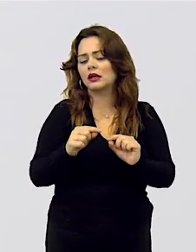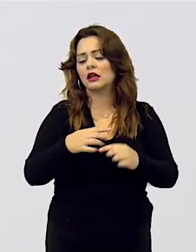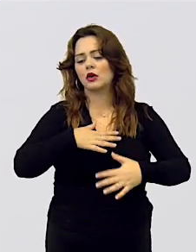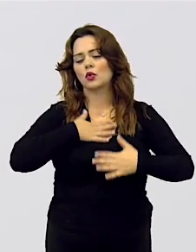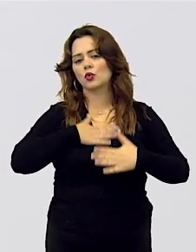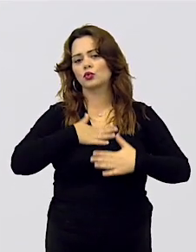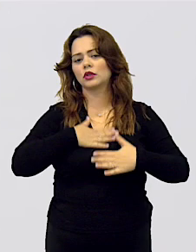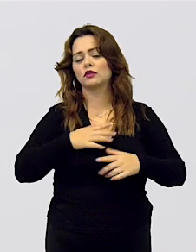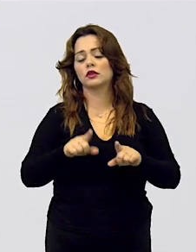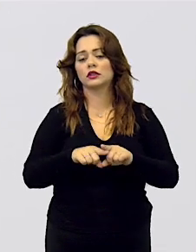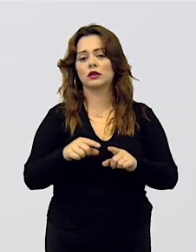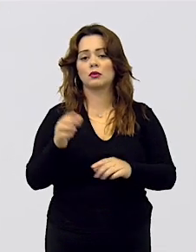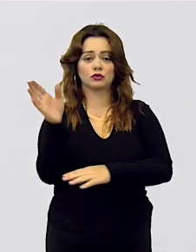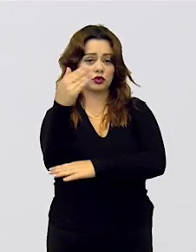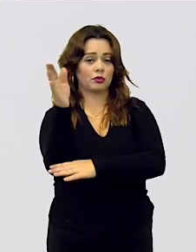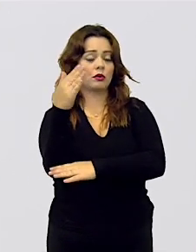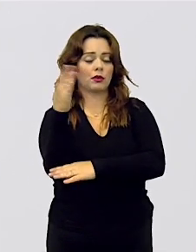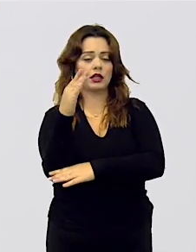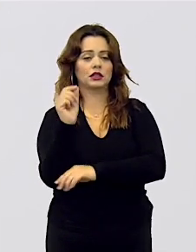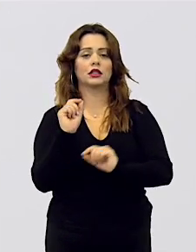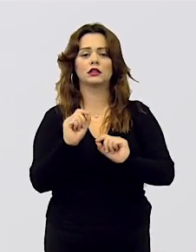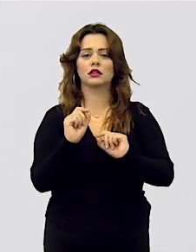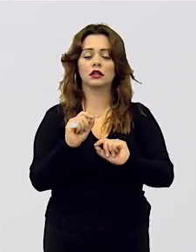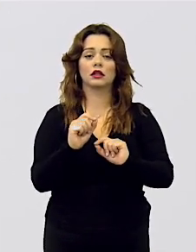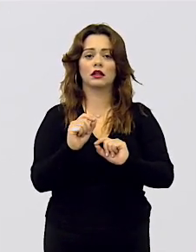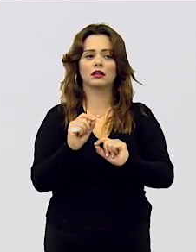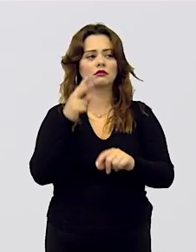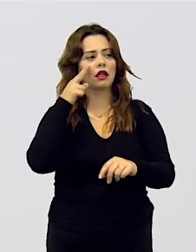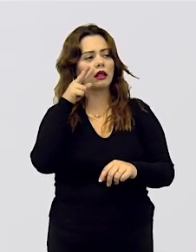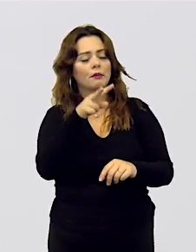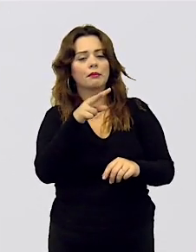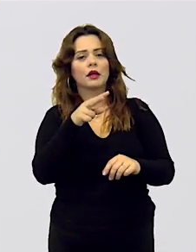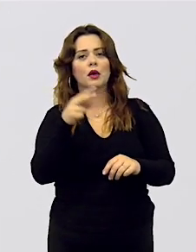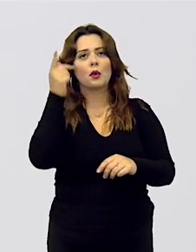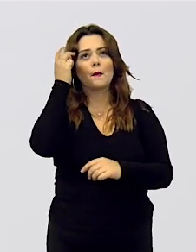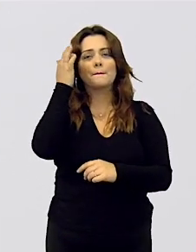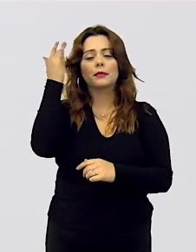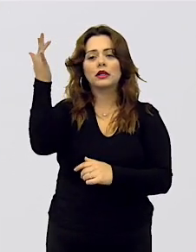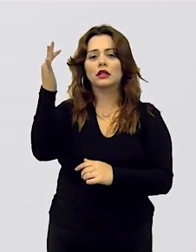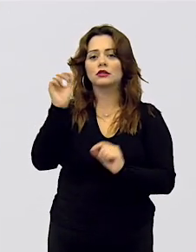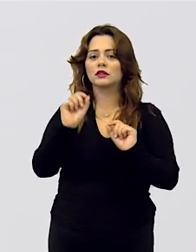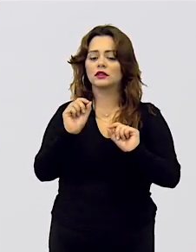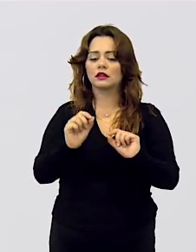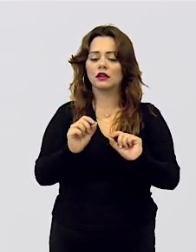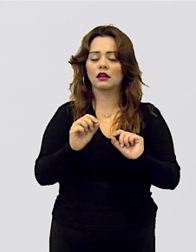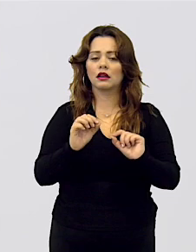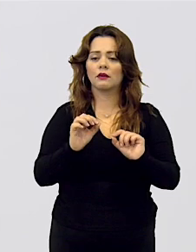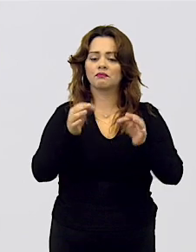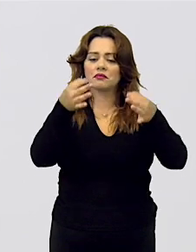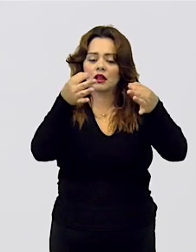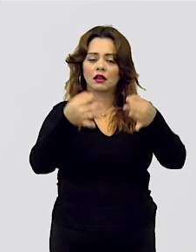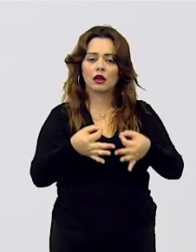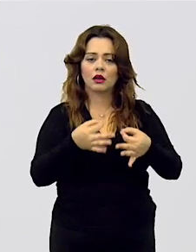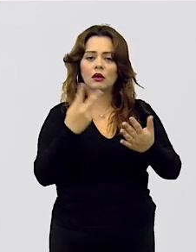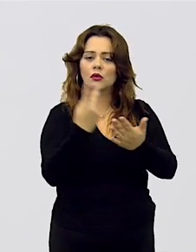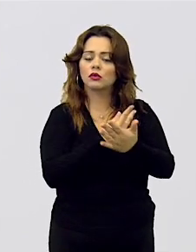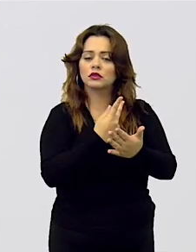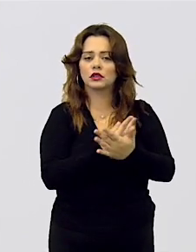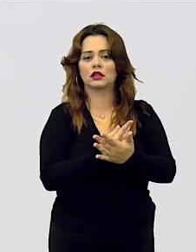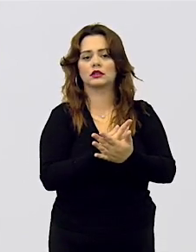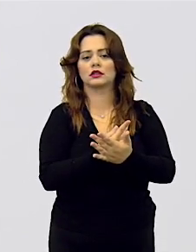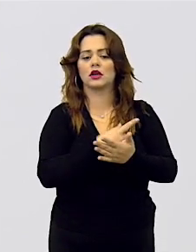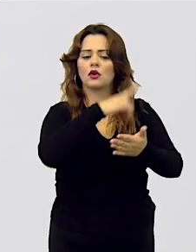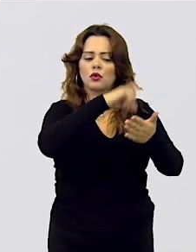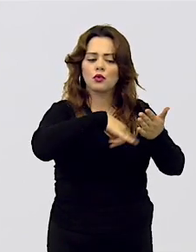satisfação ao Diplomata do que ver planos que se concretizam tratados que entram em vigor